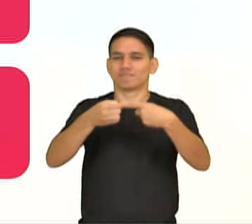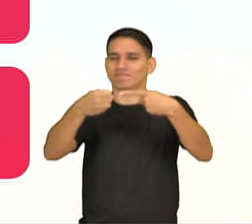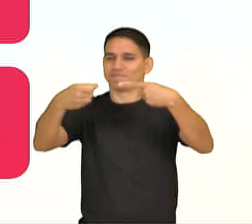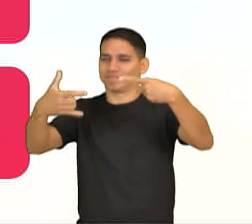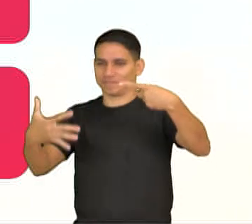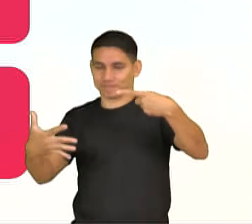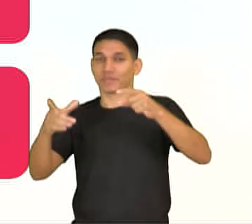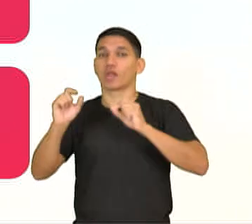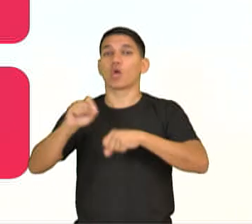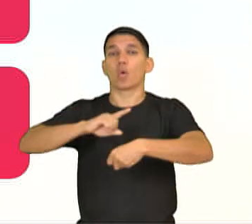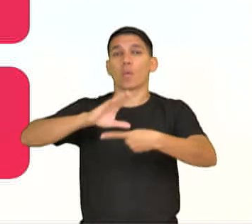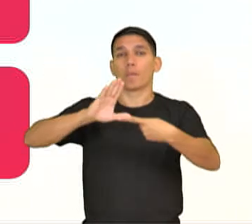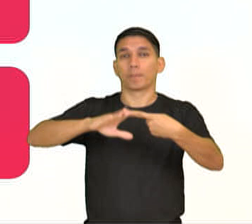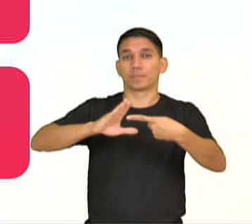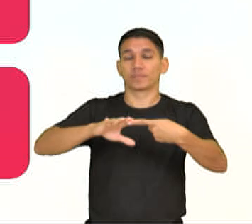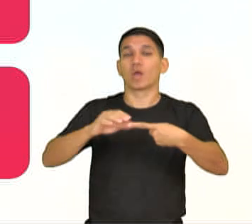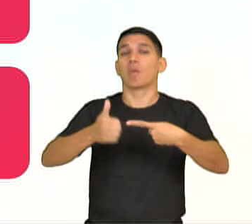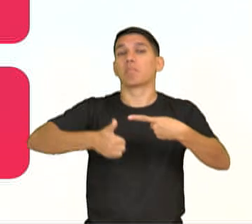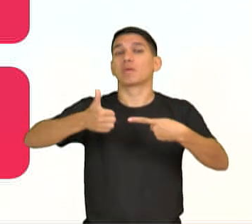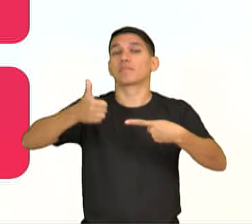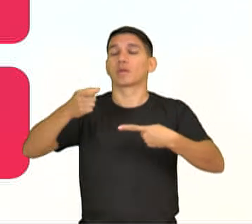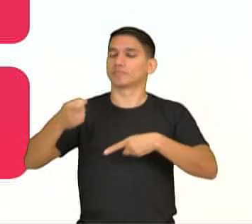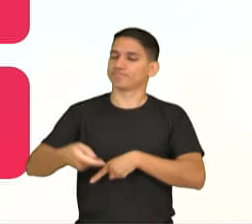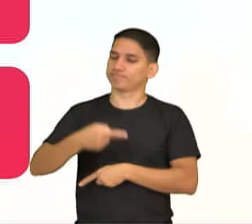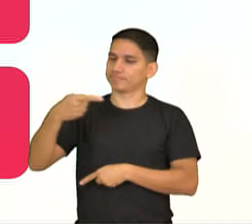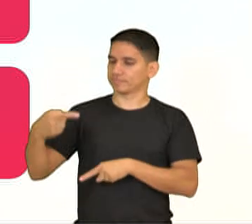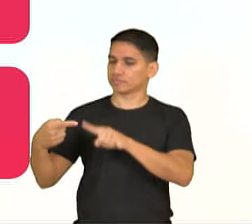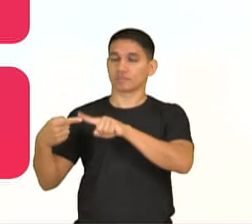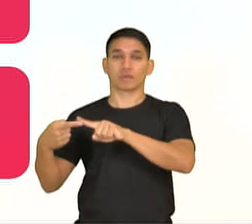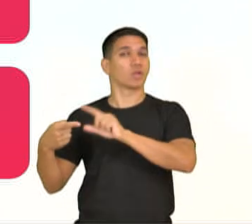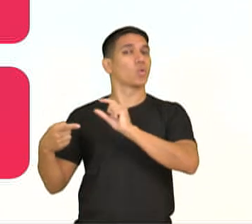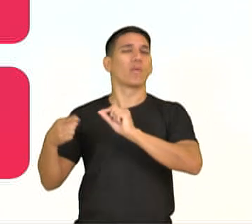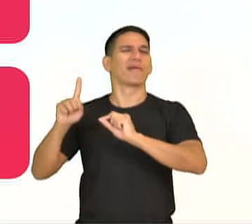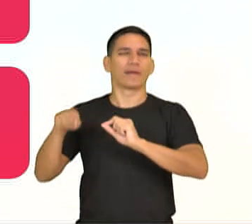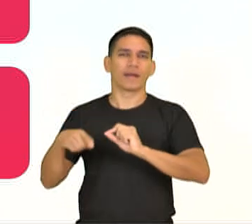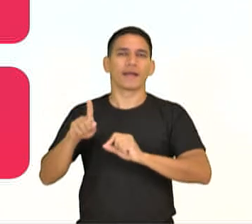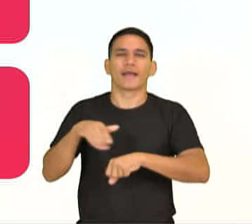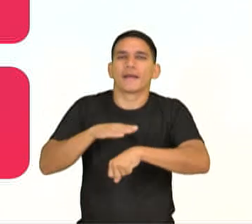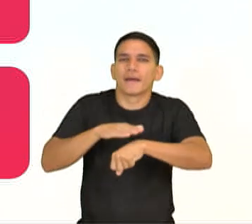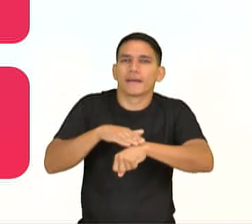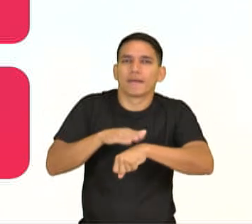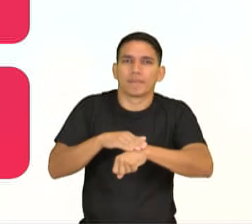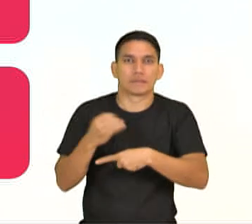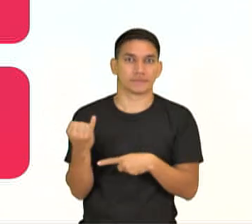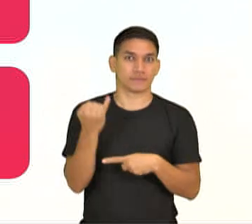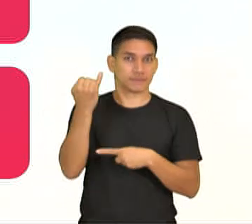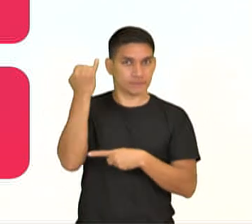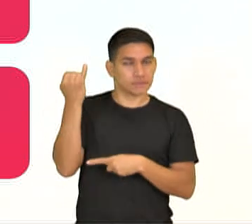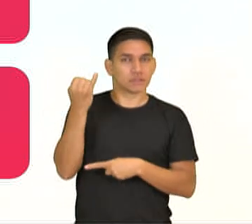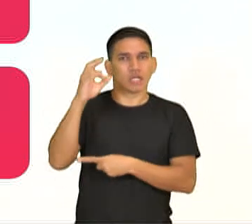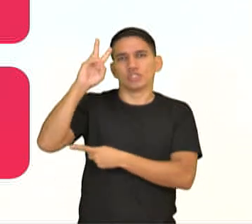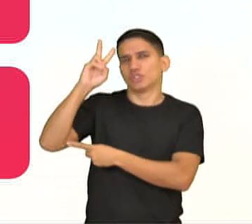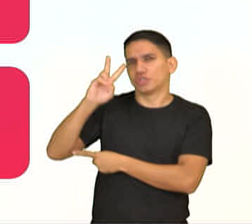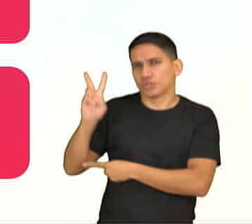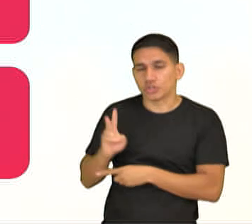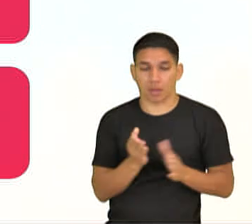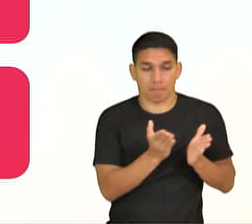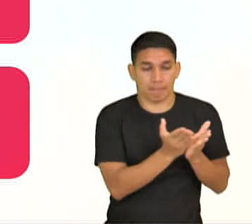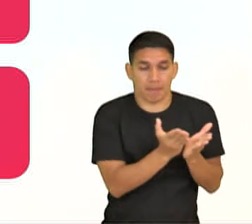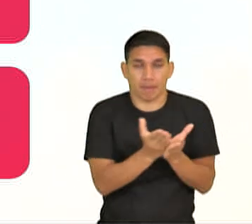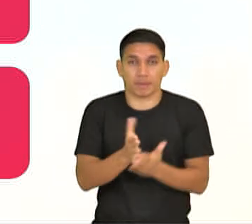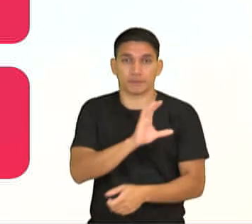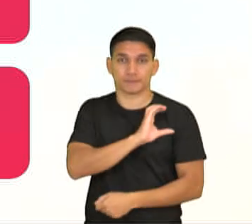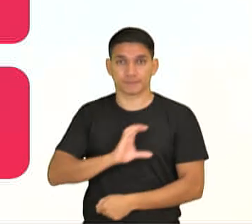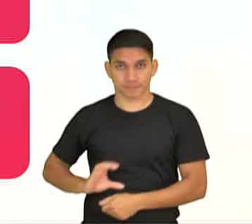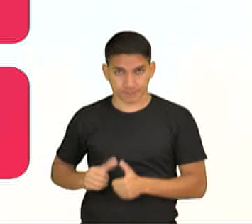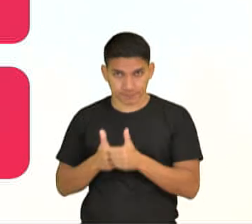O primeiro momento, e digamos assim, um momento bem importante para a história do cristianismo,